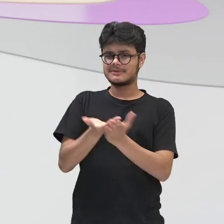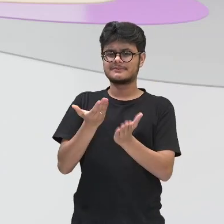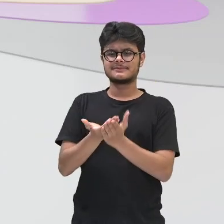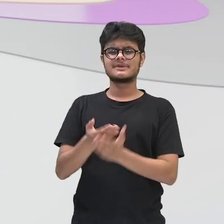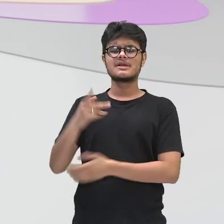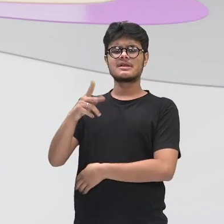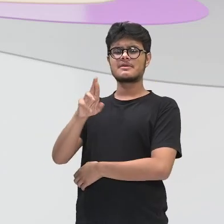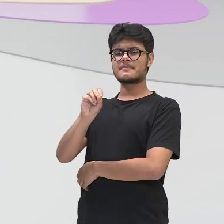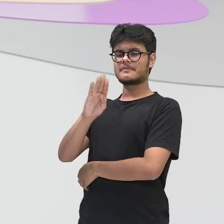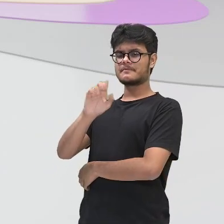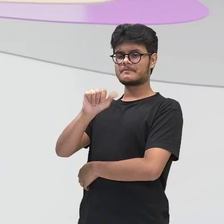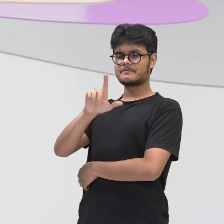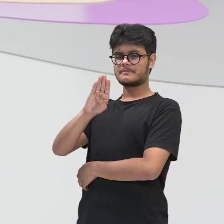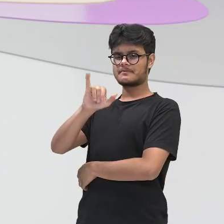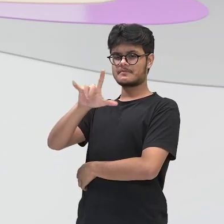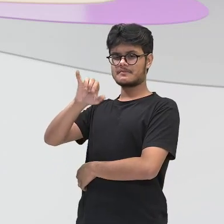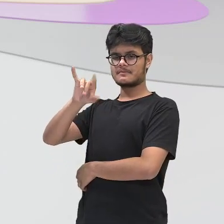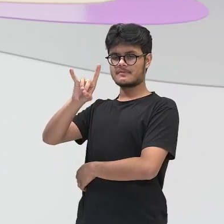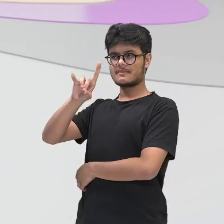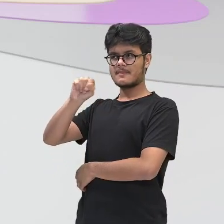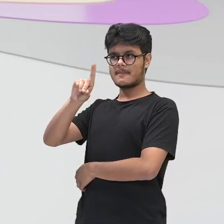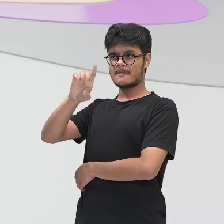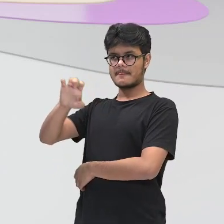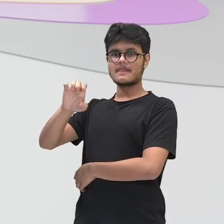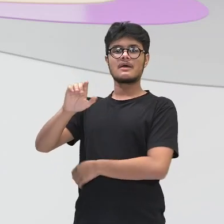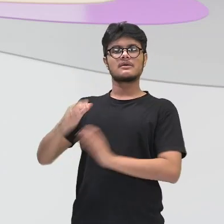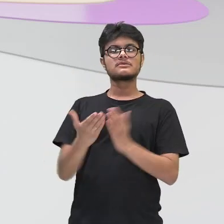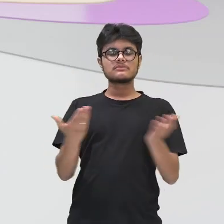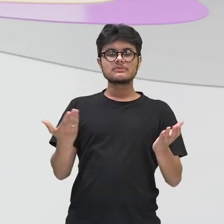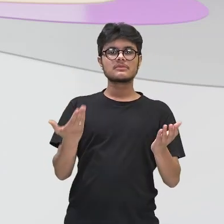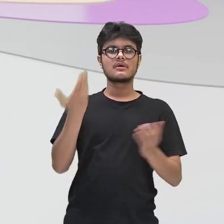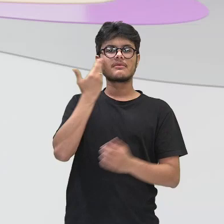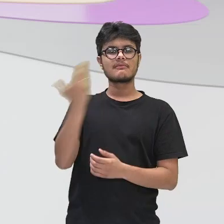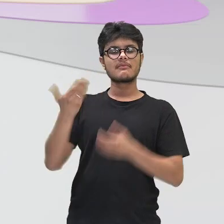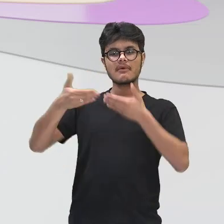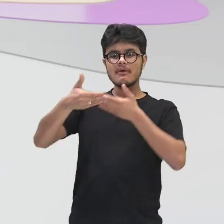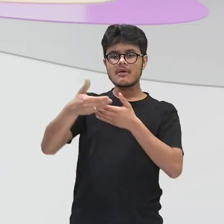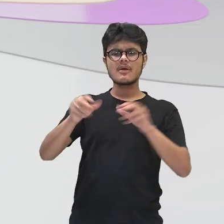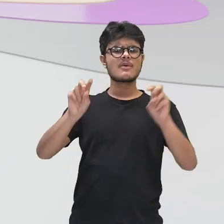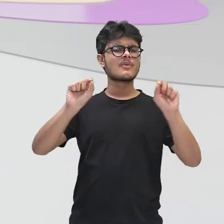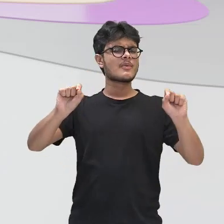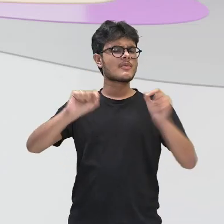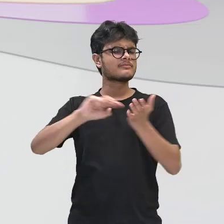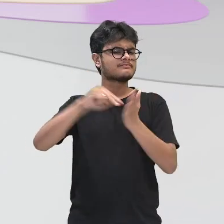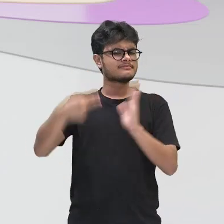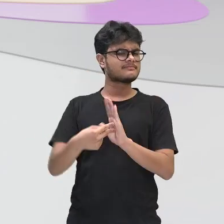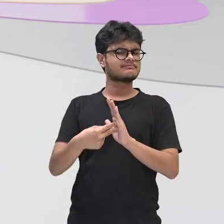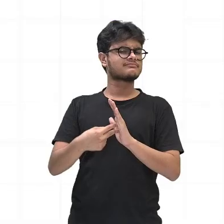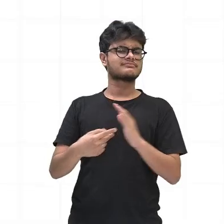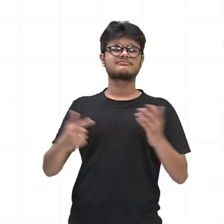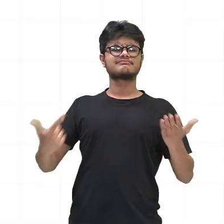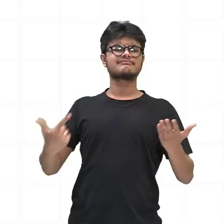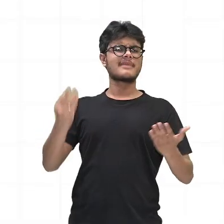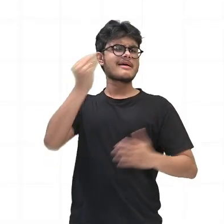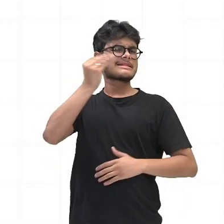assunto. Então vamos começar a nossa aula vendo aí o que seriam experimentos